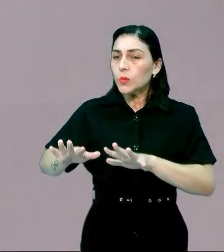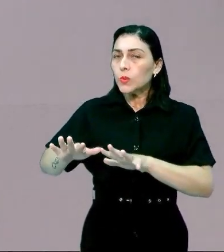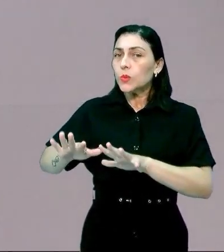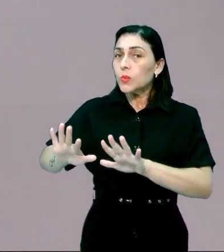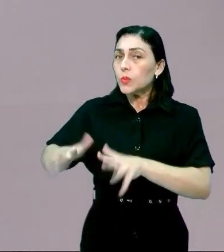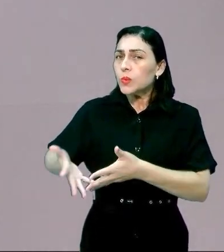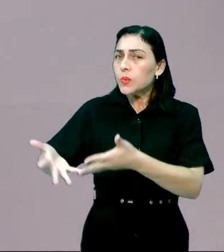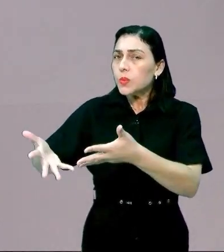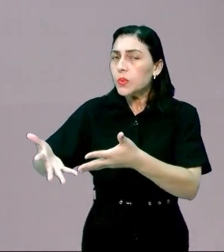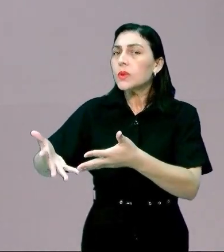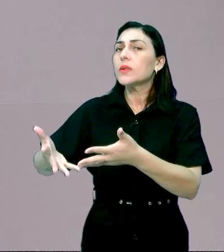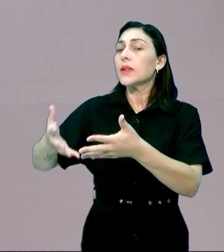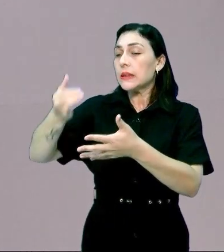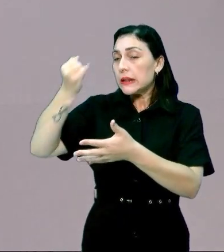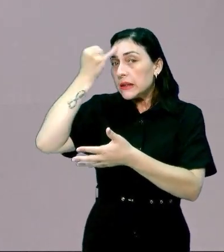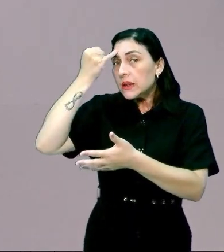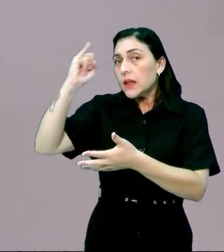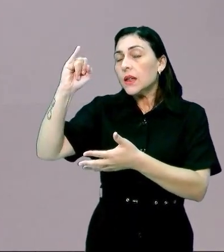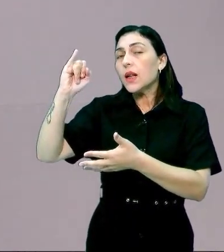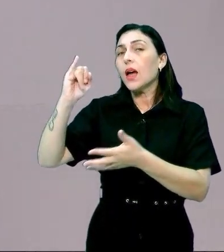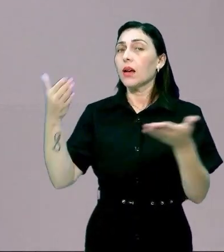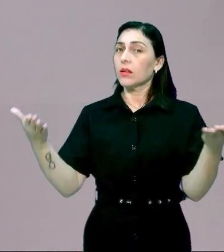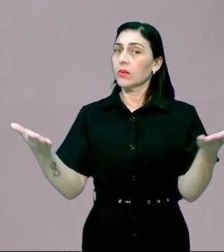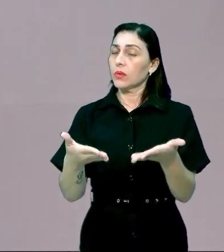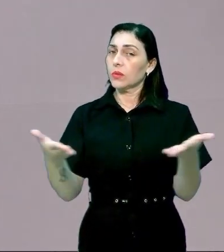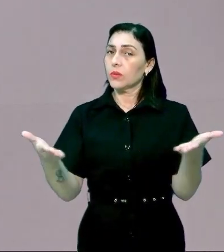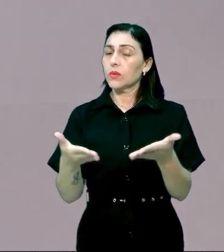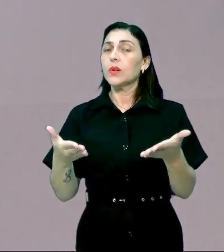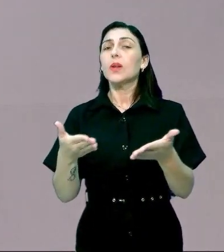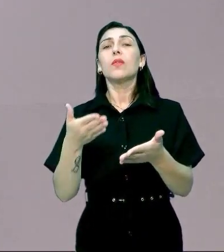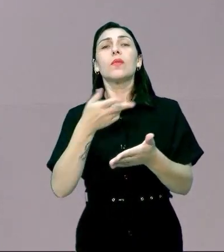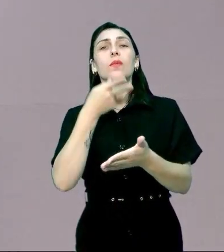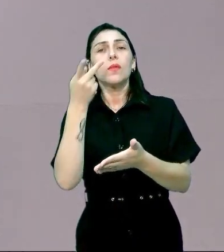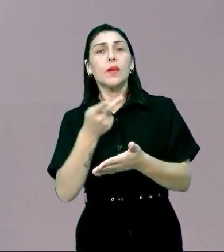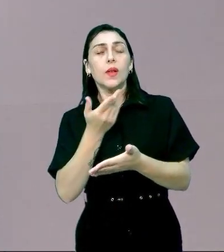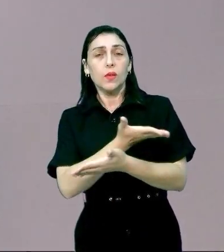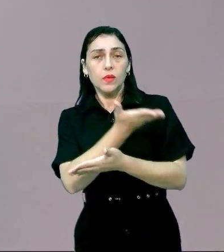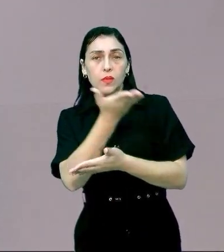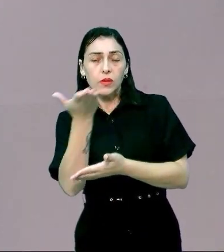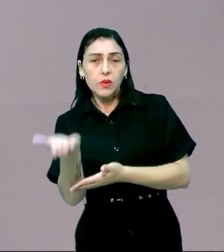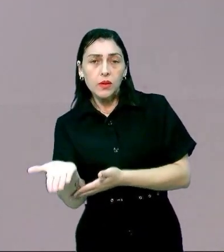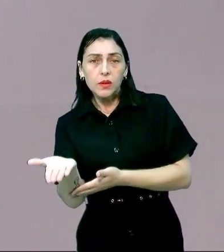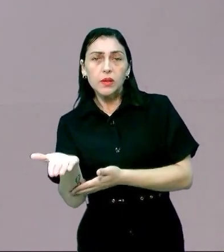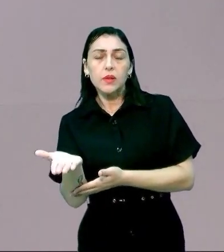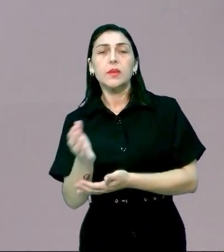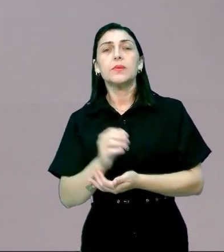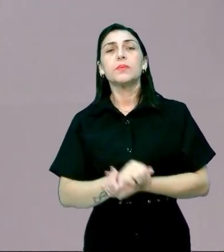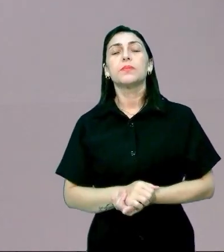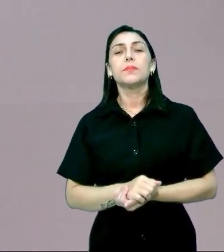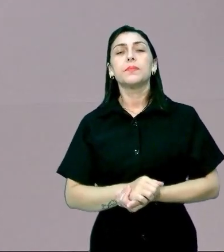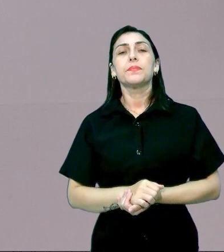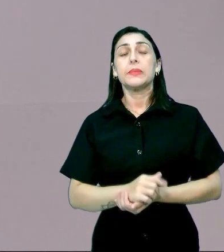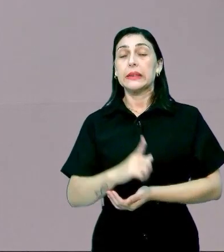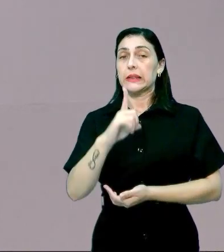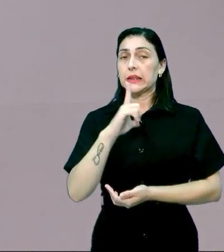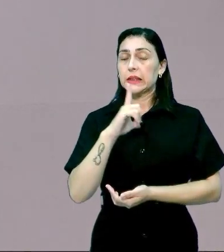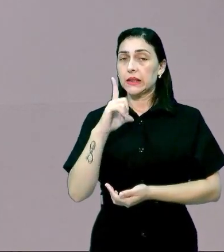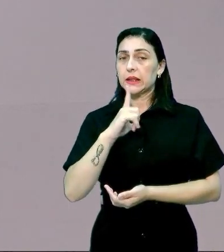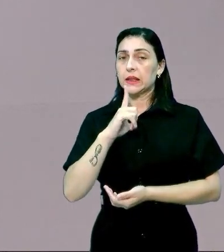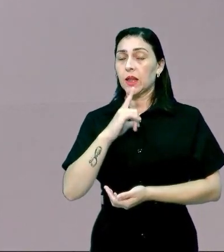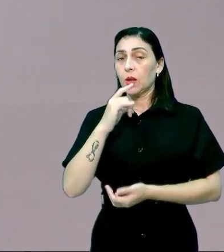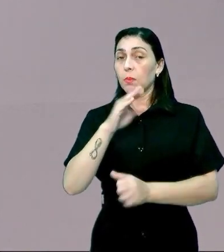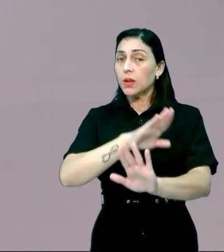a respeito dessa ideia. Agora há pouco eu comentei com todos vocês o seguinte: existe